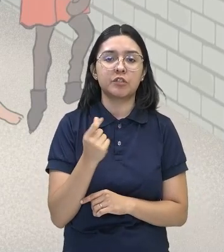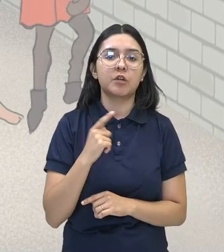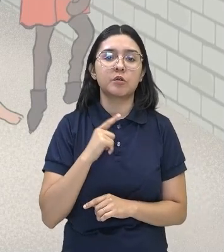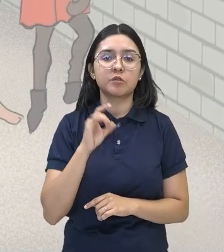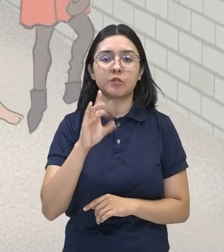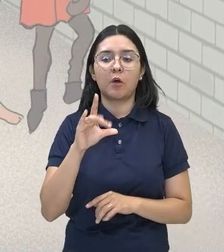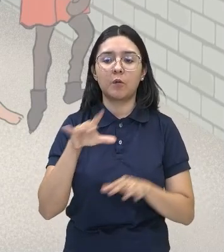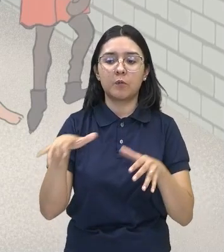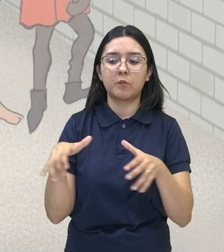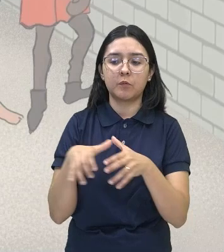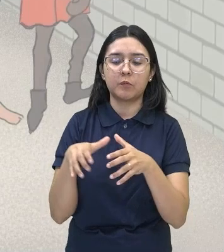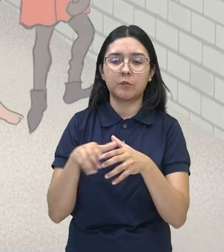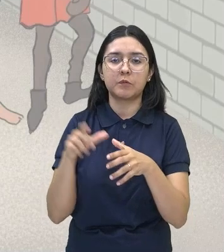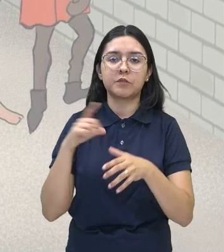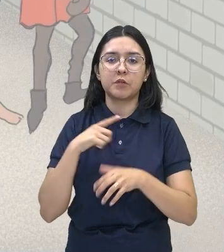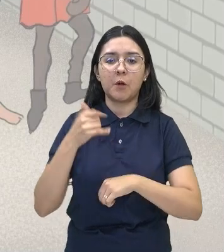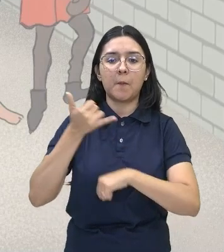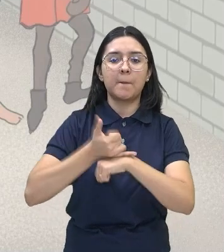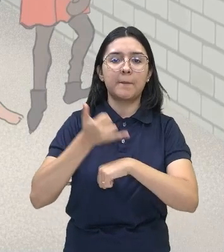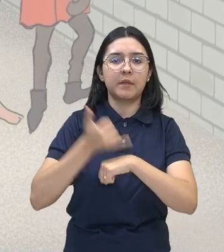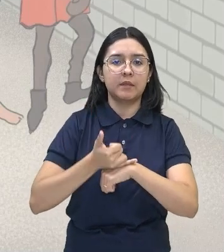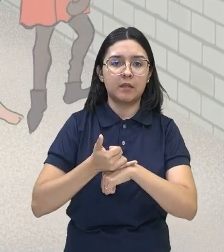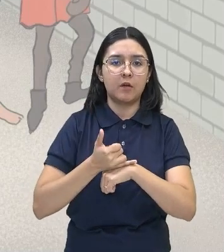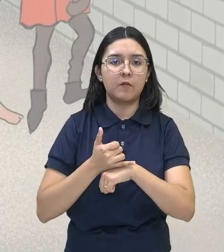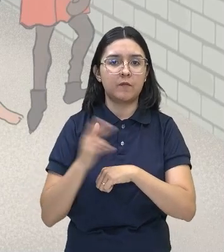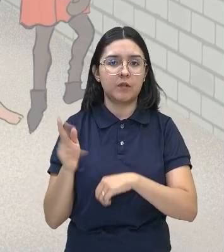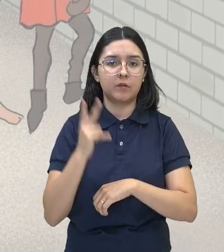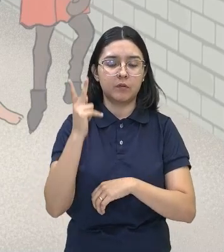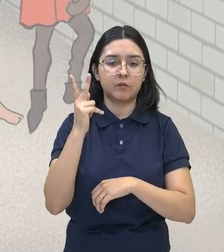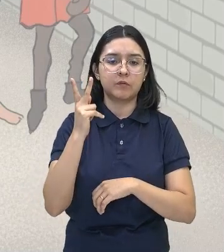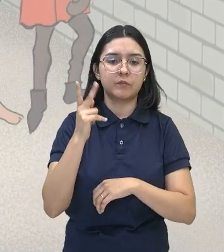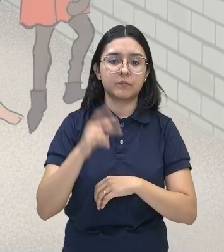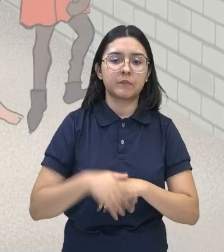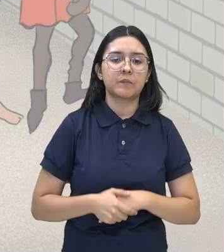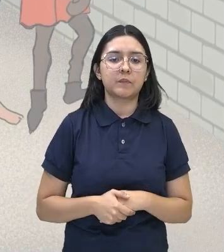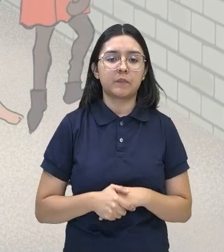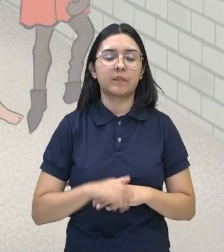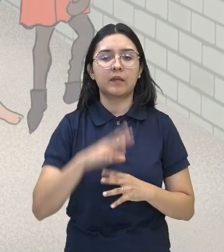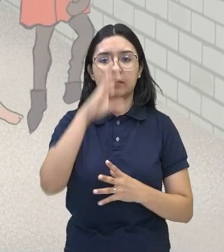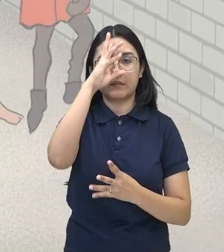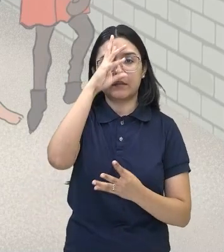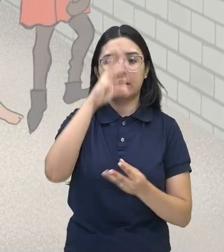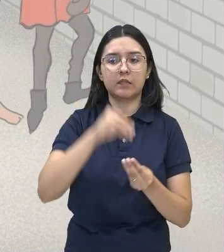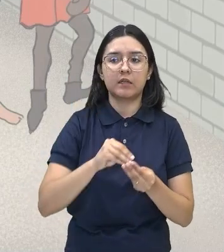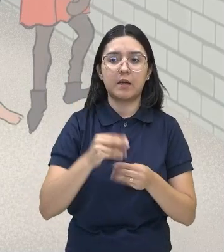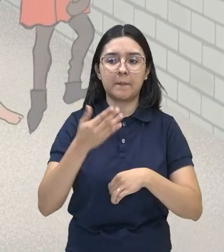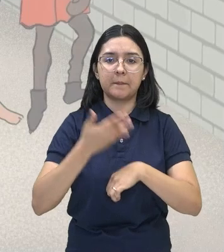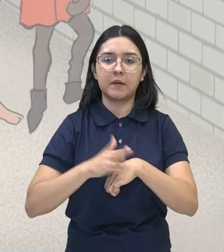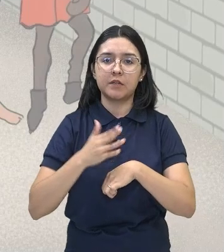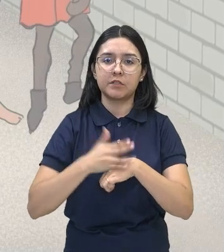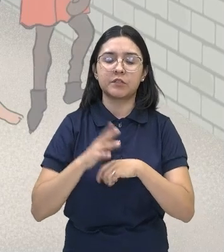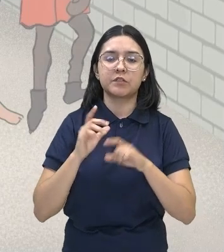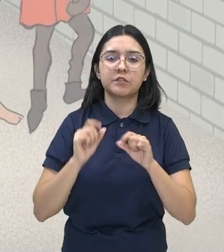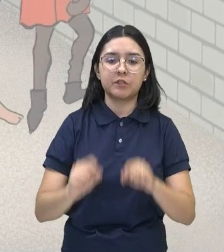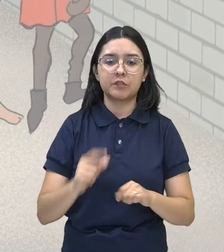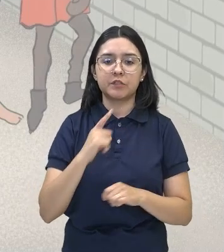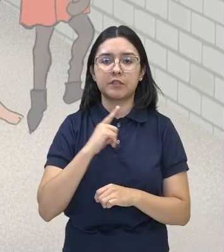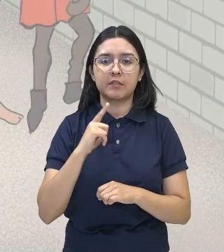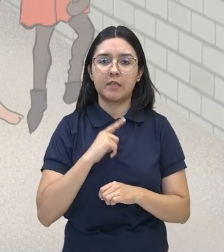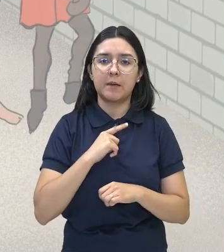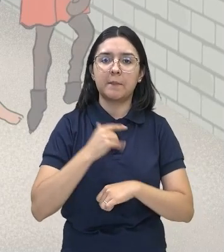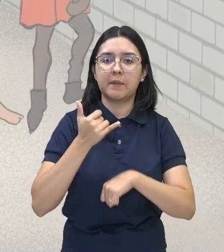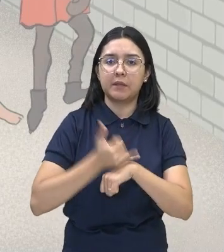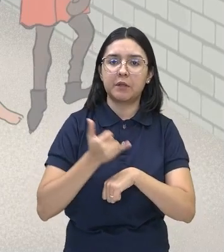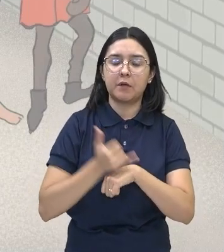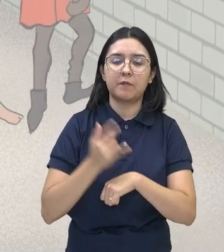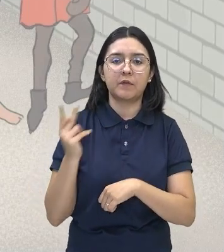quem tem o metal precioso, ou seja, começou-se a entender que a prática de acumular metal precioso